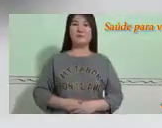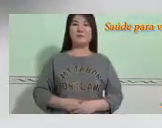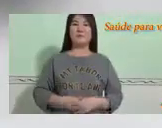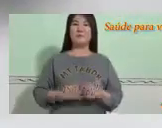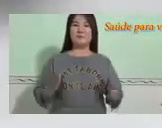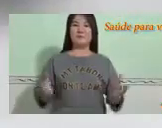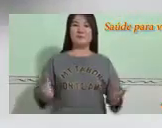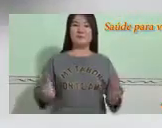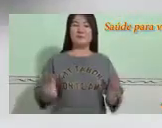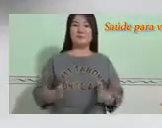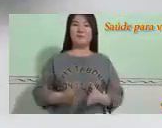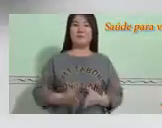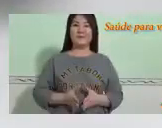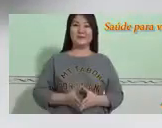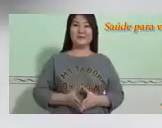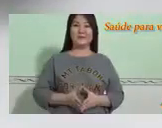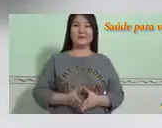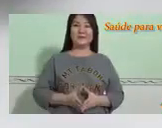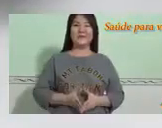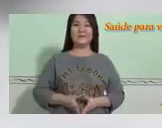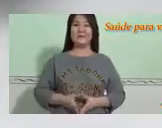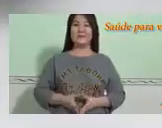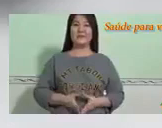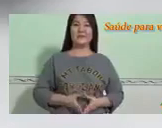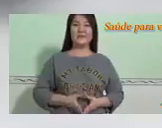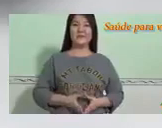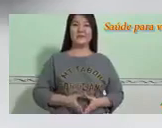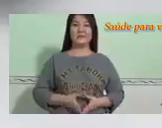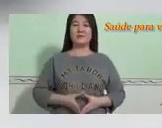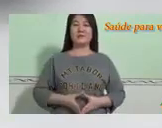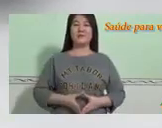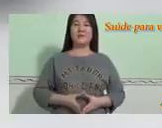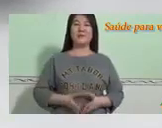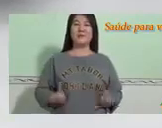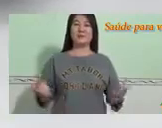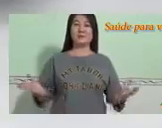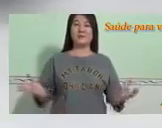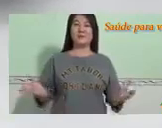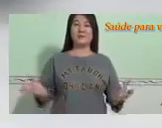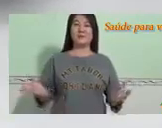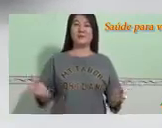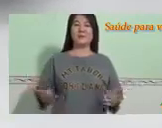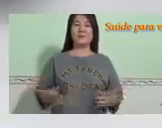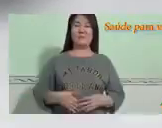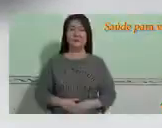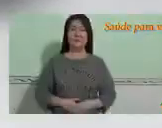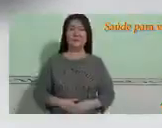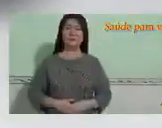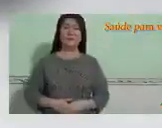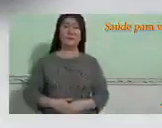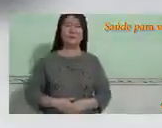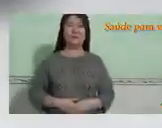prr a secid lhe atingiu o dhs trs seop ea clr o acento agudo